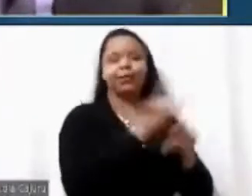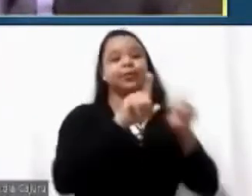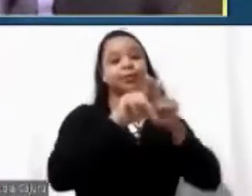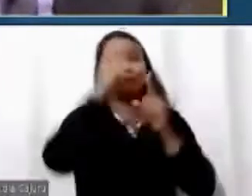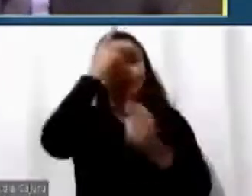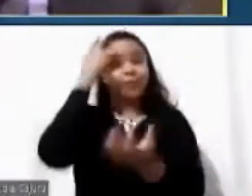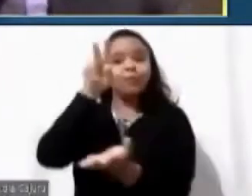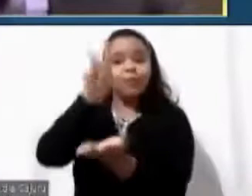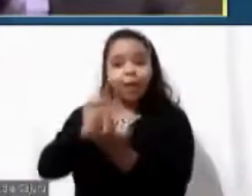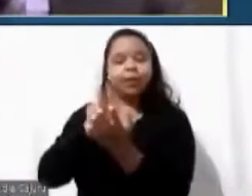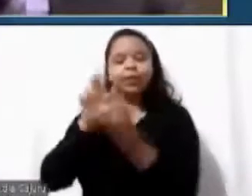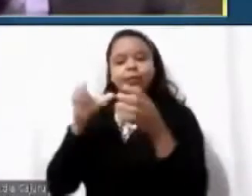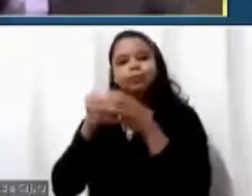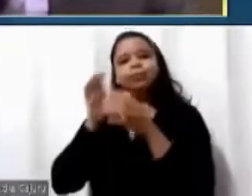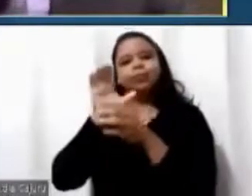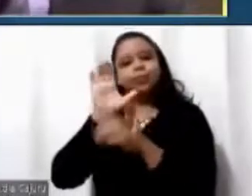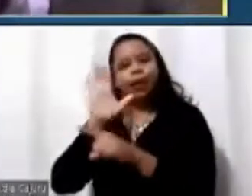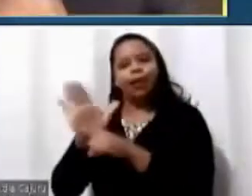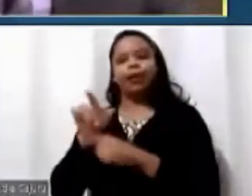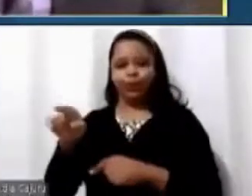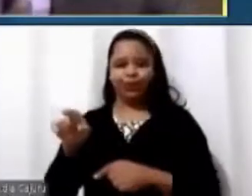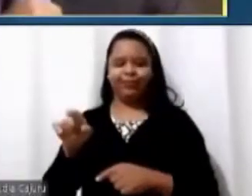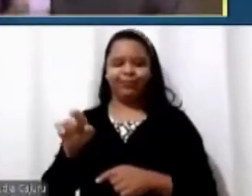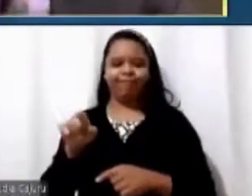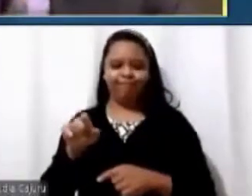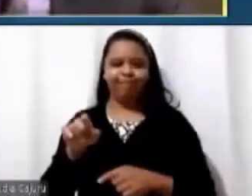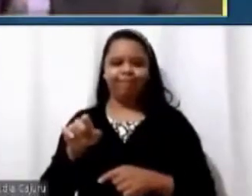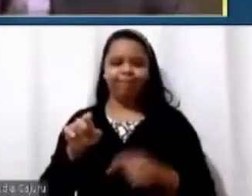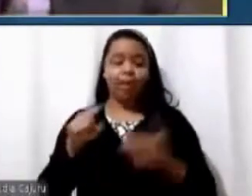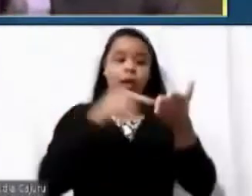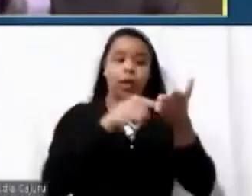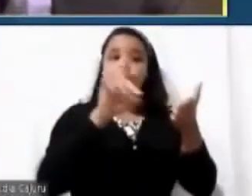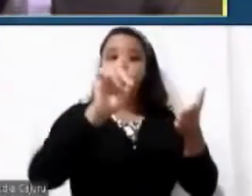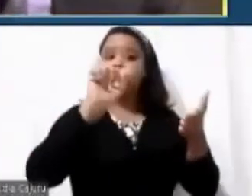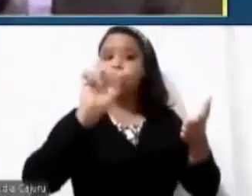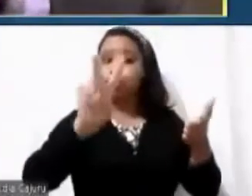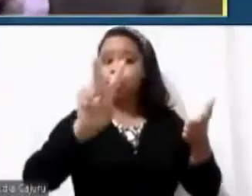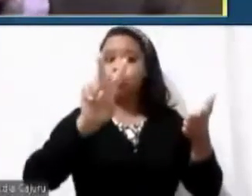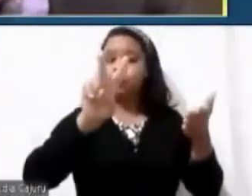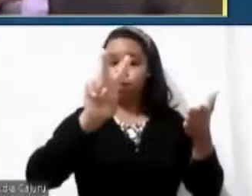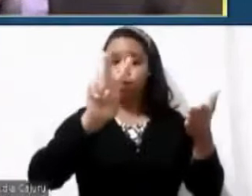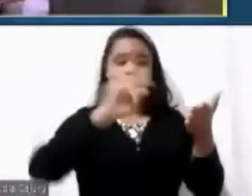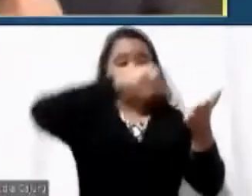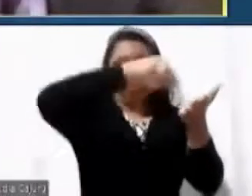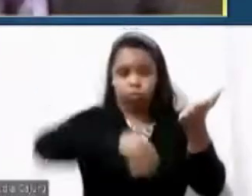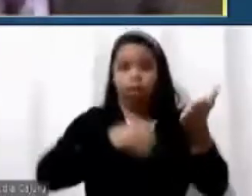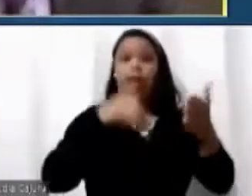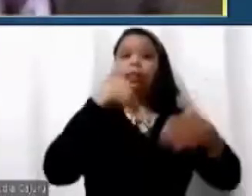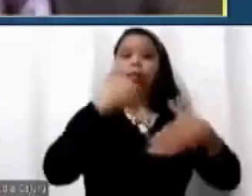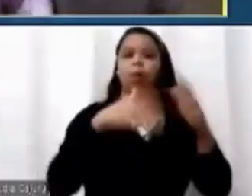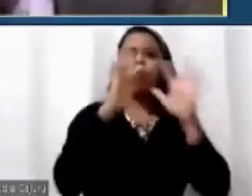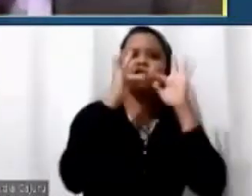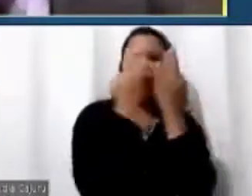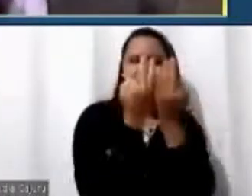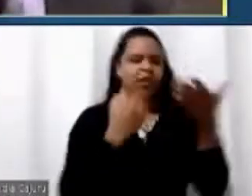sobressai, inclusive, a vontade de familiares, que muitos confundem nesse sentido. Em tempos de Covid, é muito